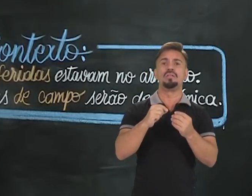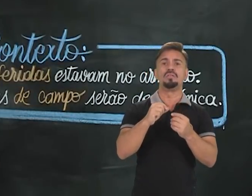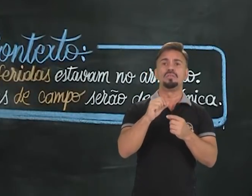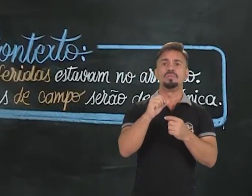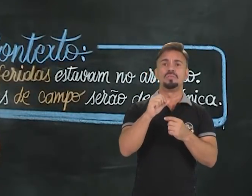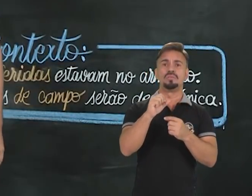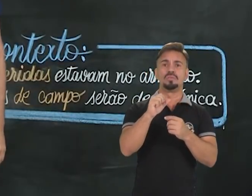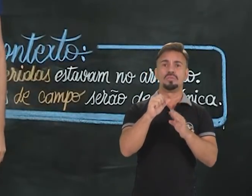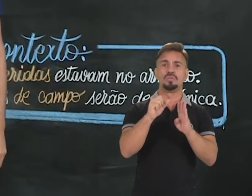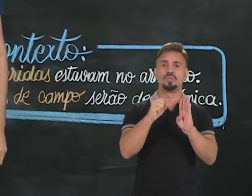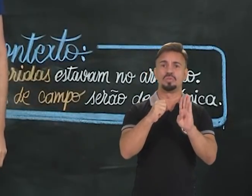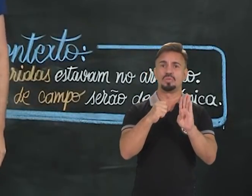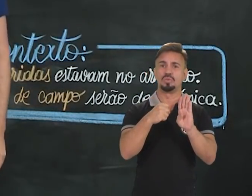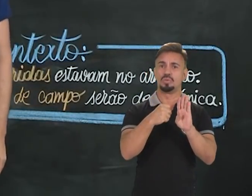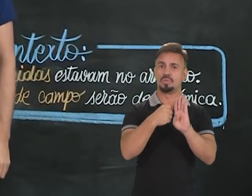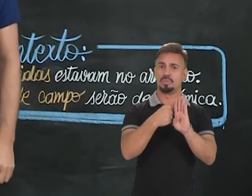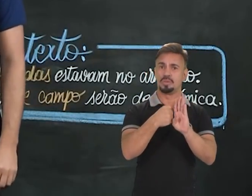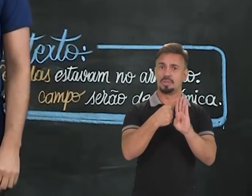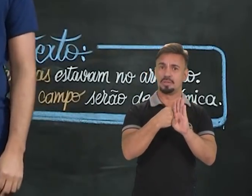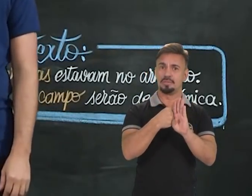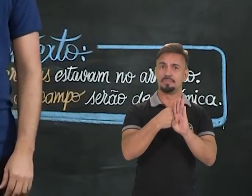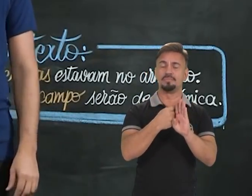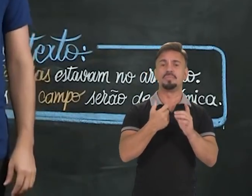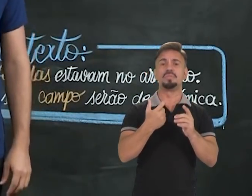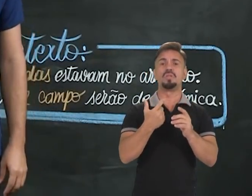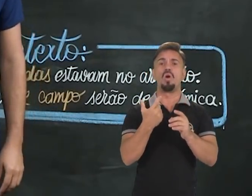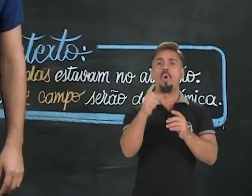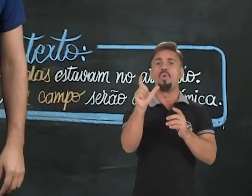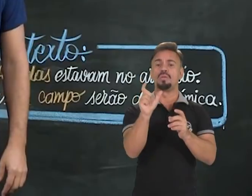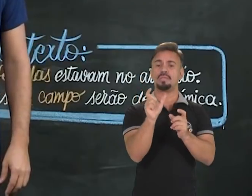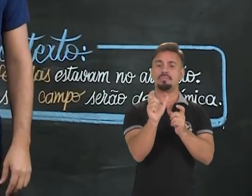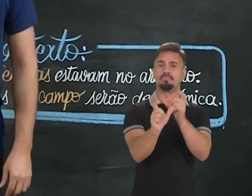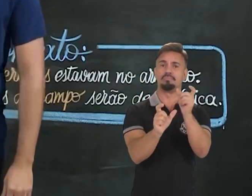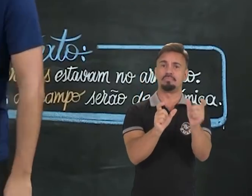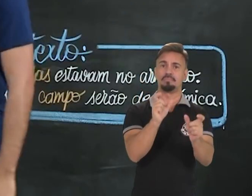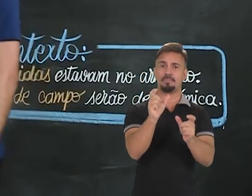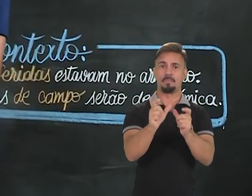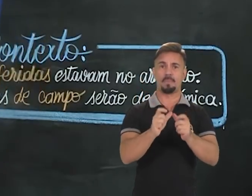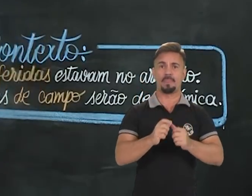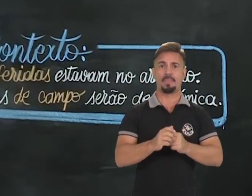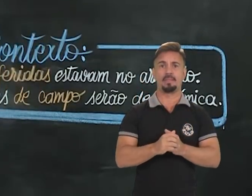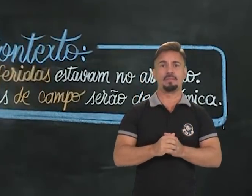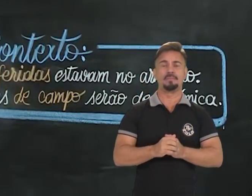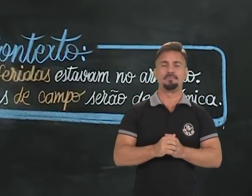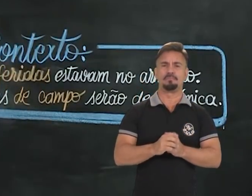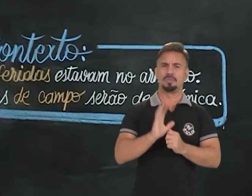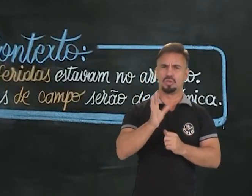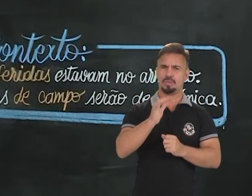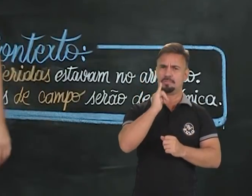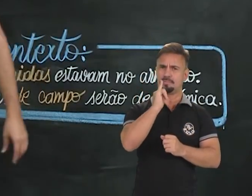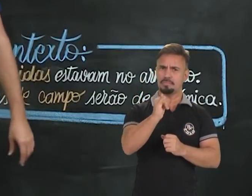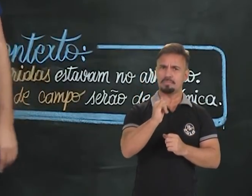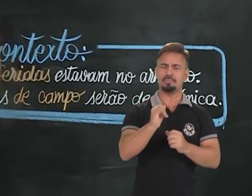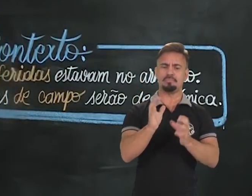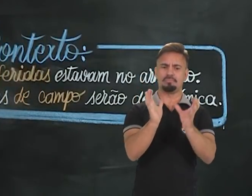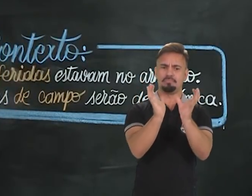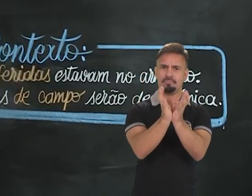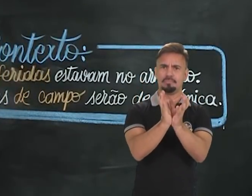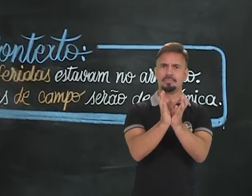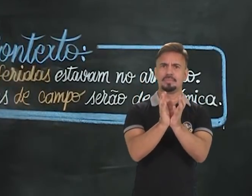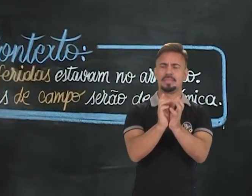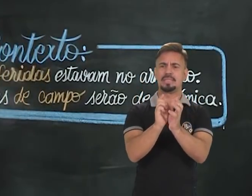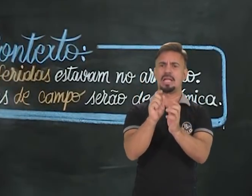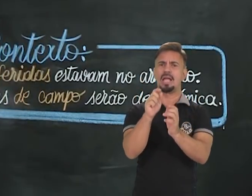gente está sempre falando de uma relação do substantivo com outras palavras. Já lembrei para você que o substantivo é a classe que dá